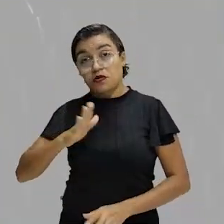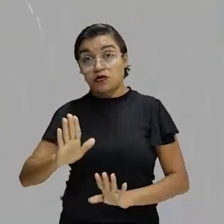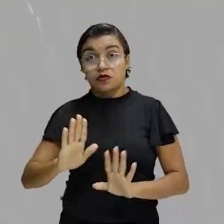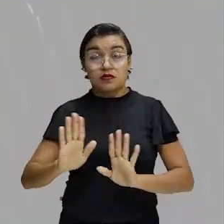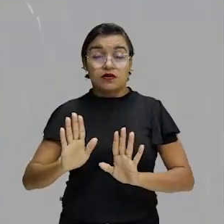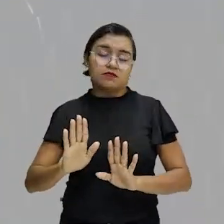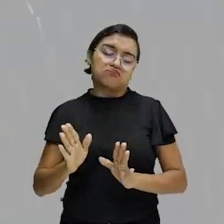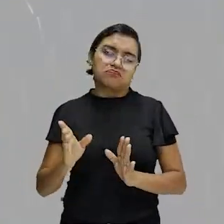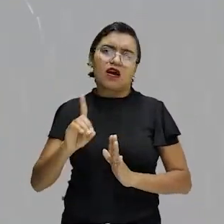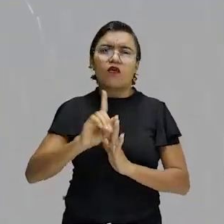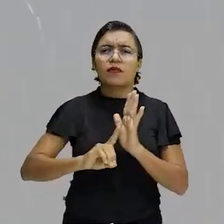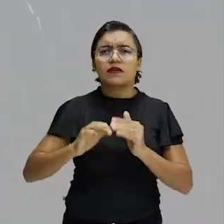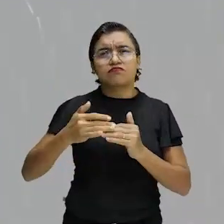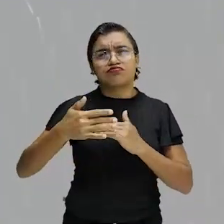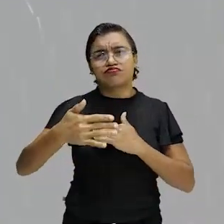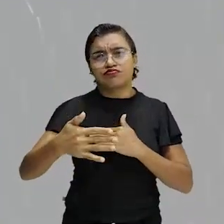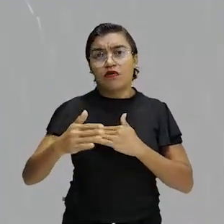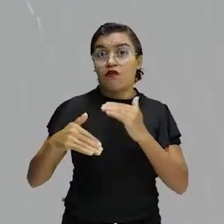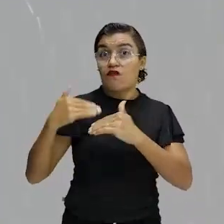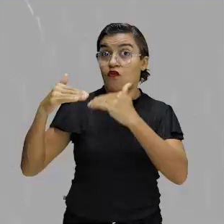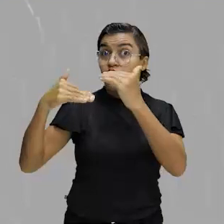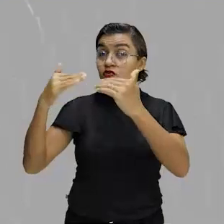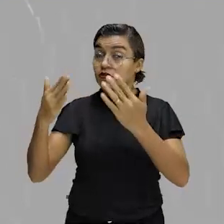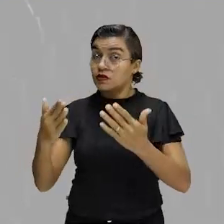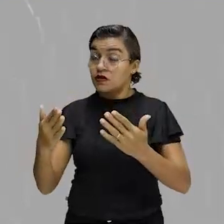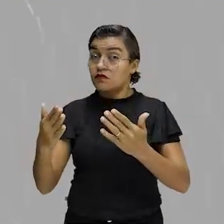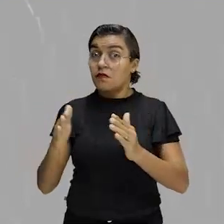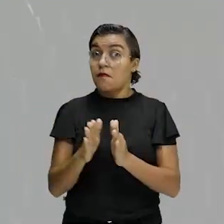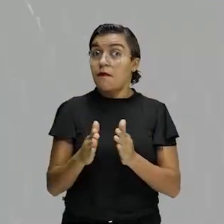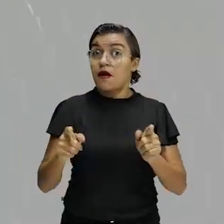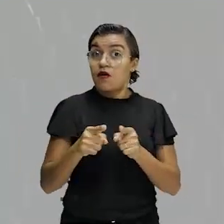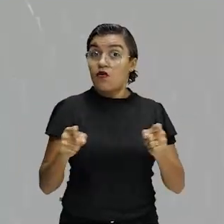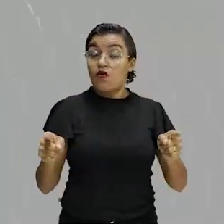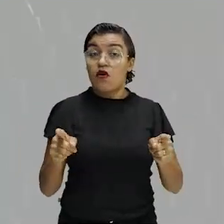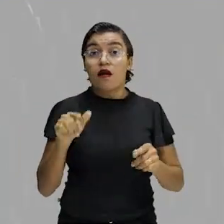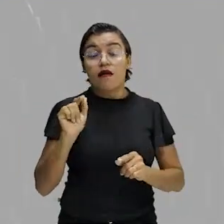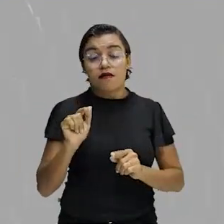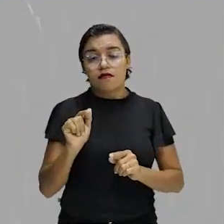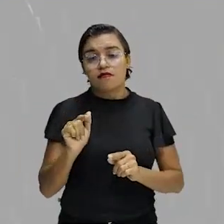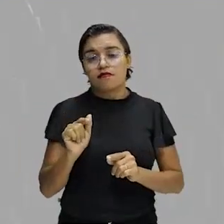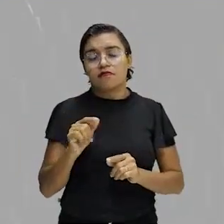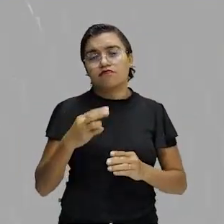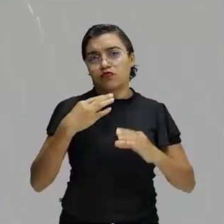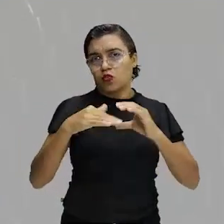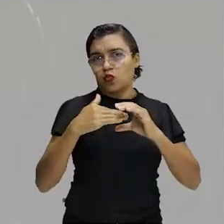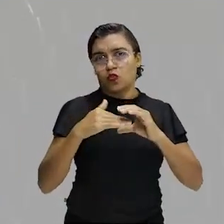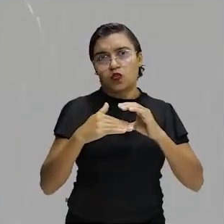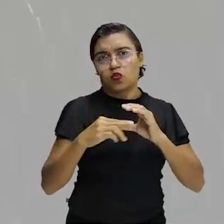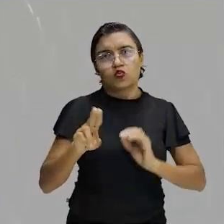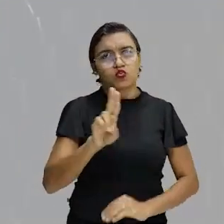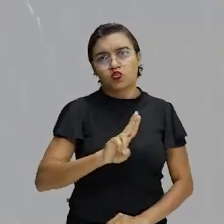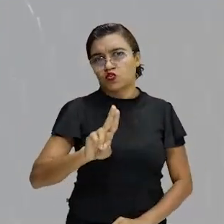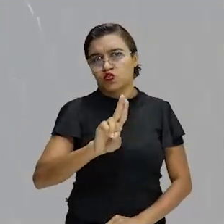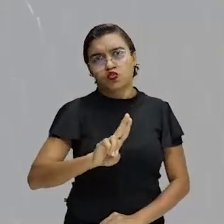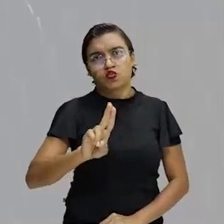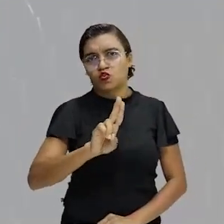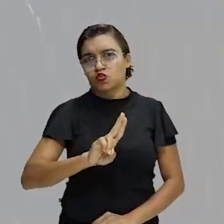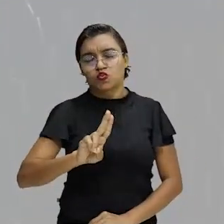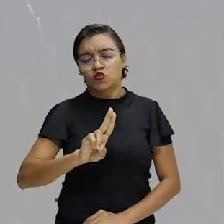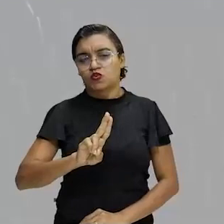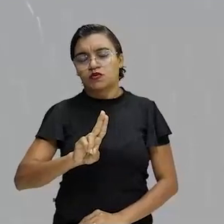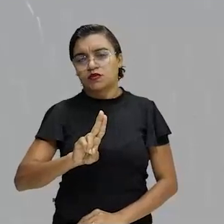algumas décadas a gente tenha uma evolução tão maior que ele acabe caindo em desuso ou tendo